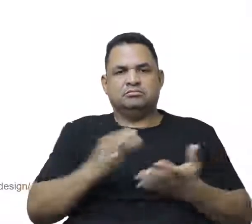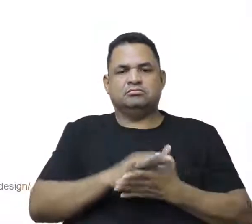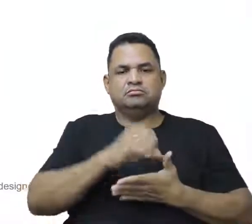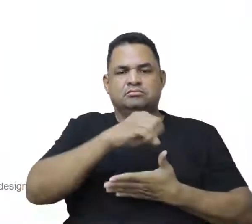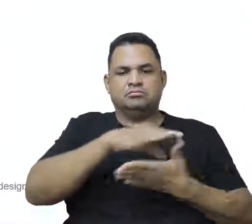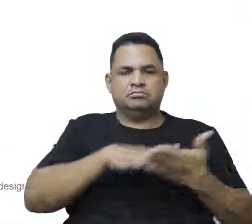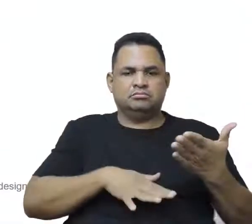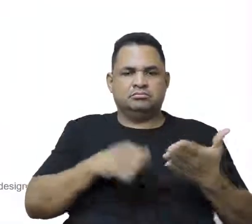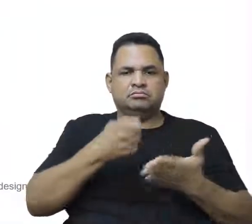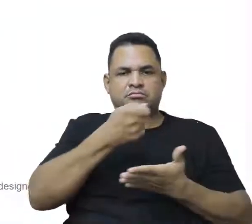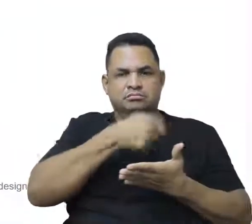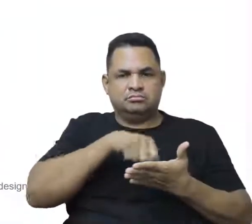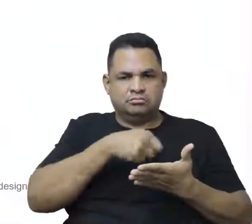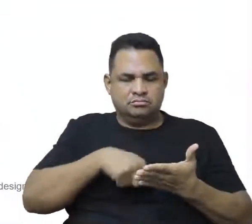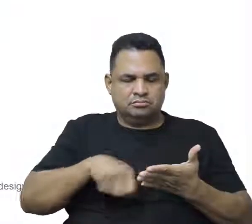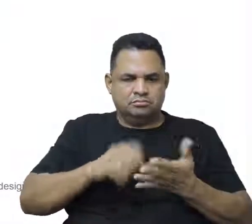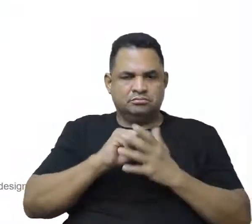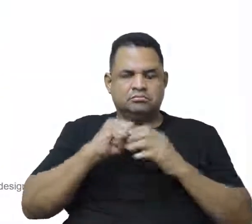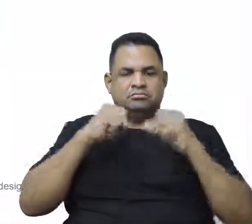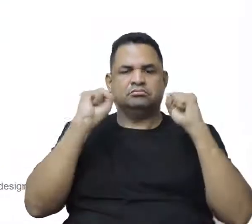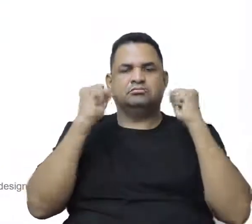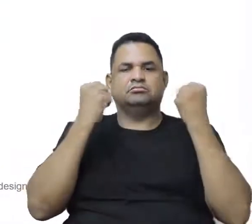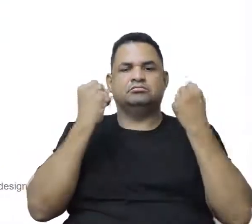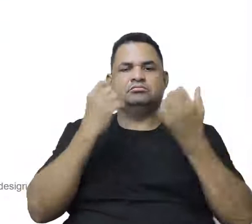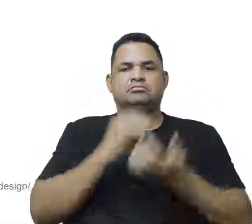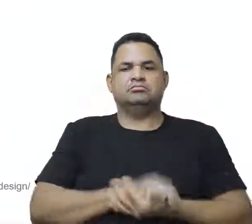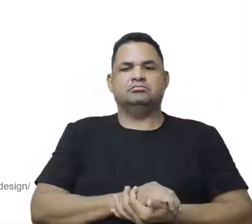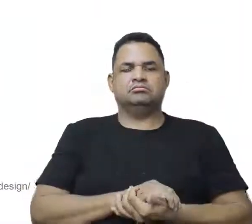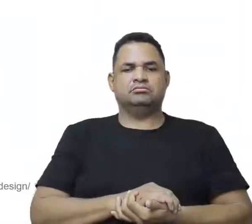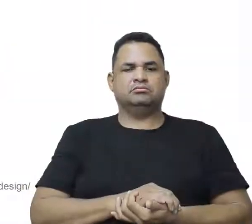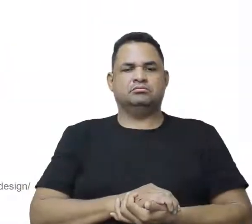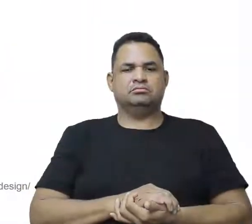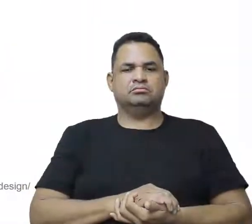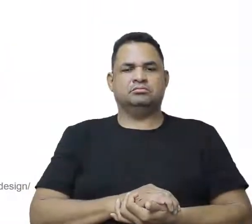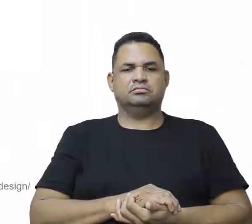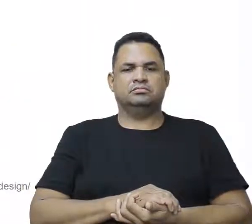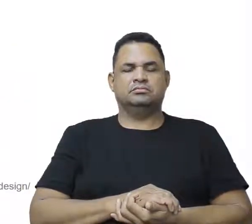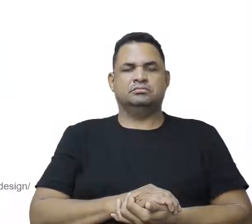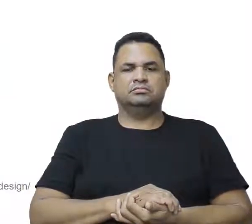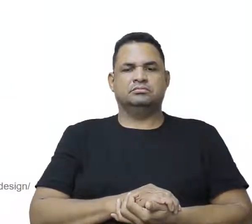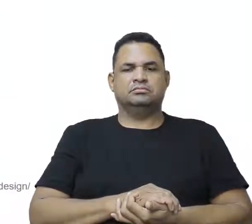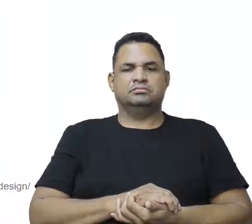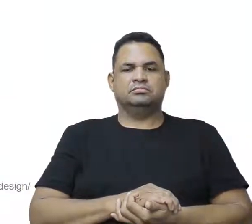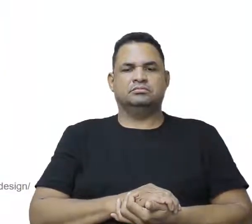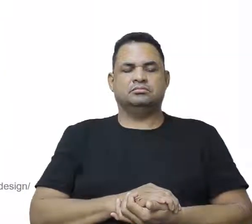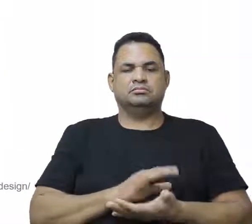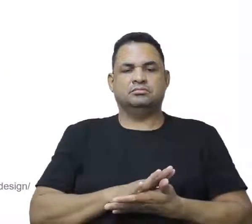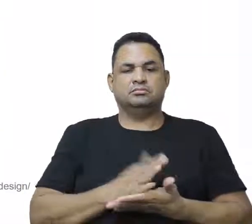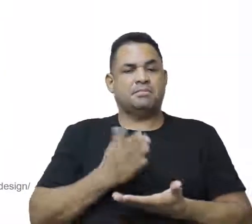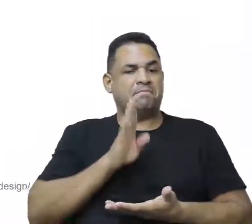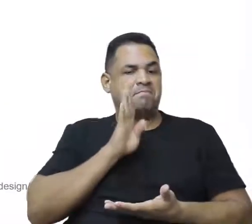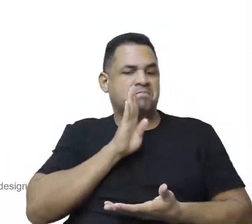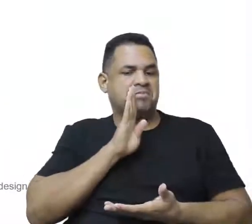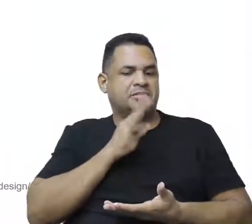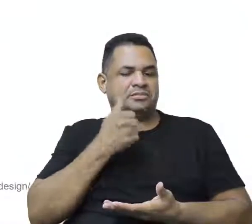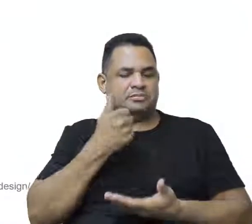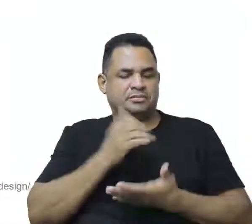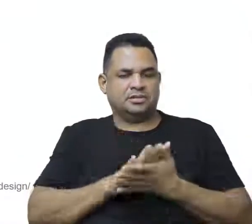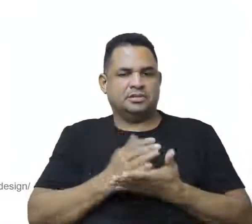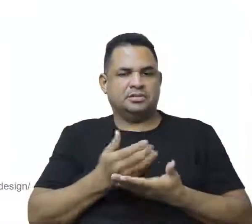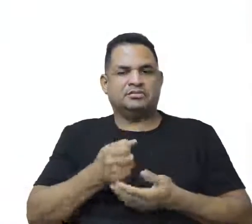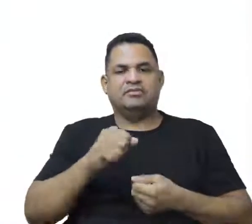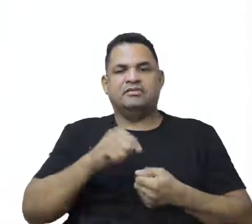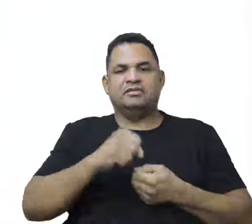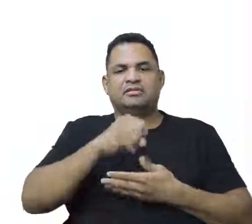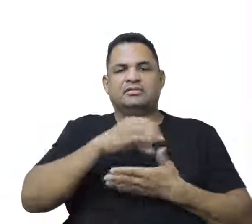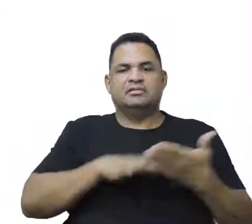de correção, de resolução de questões de educação física. Essa é a parte mais top, que nós vamos resolver